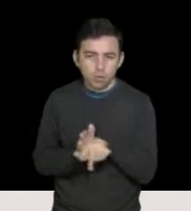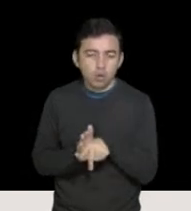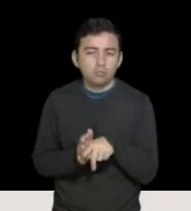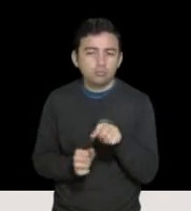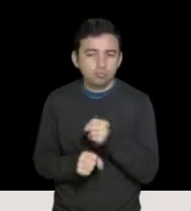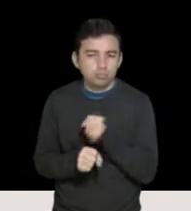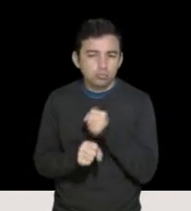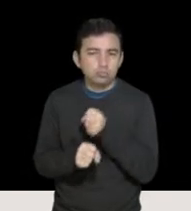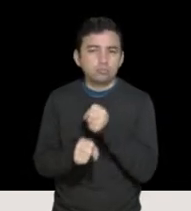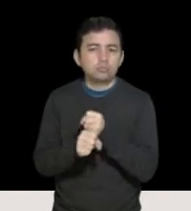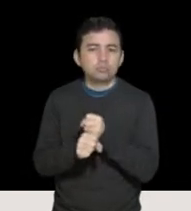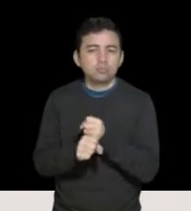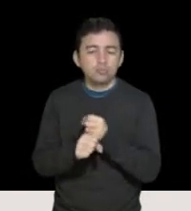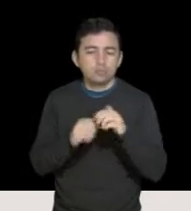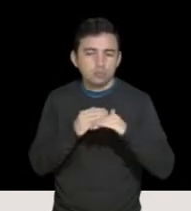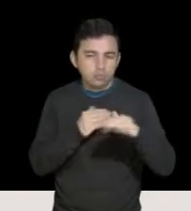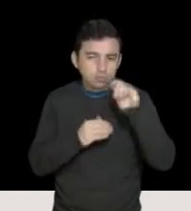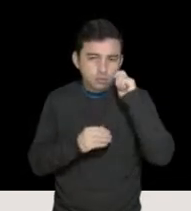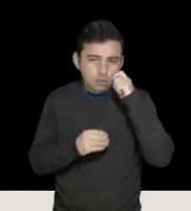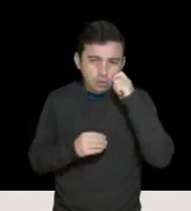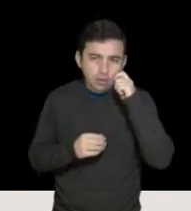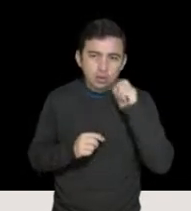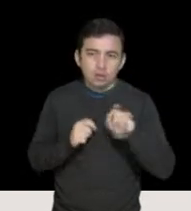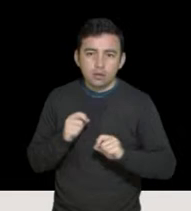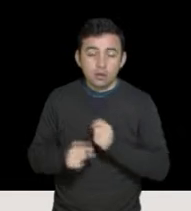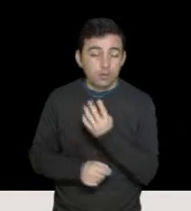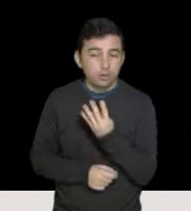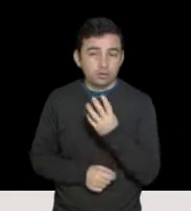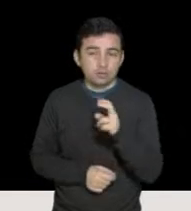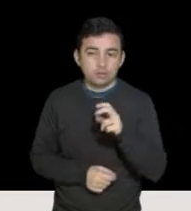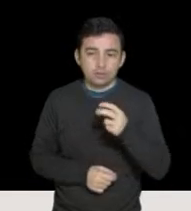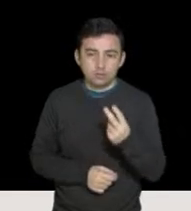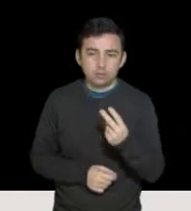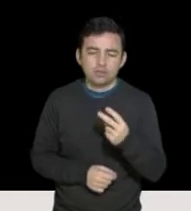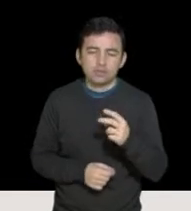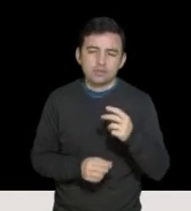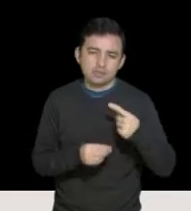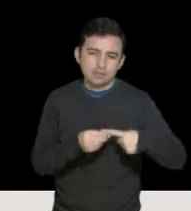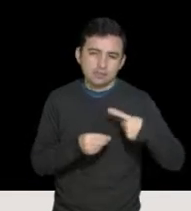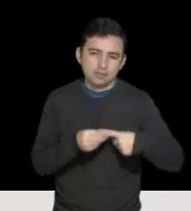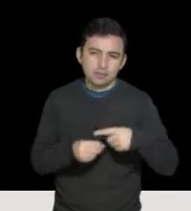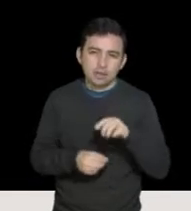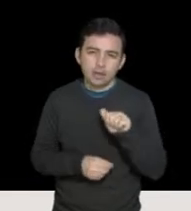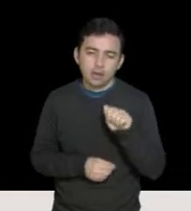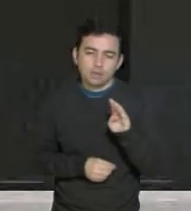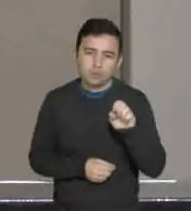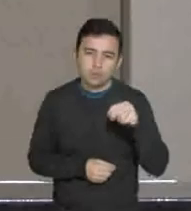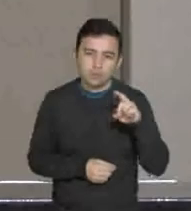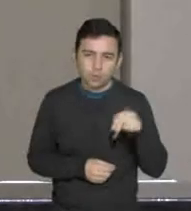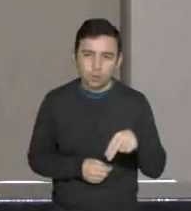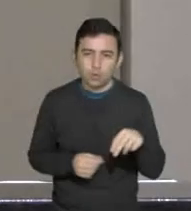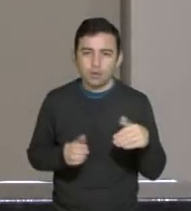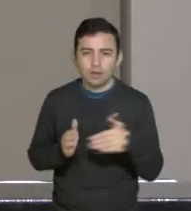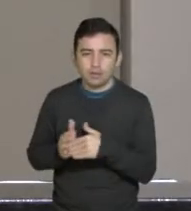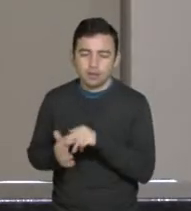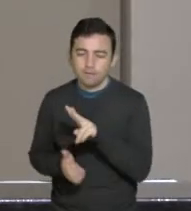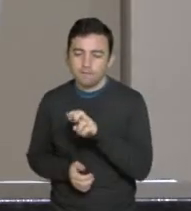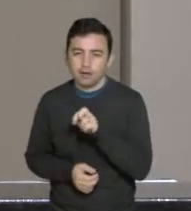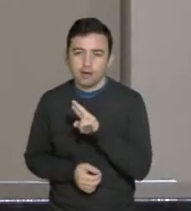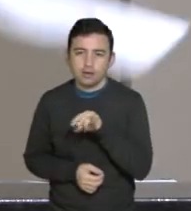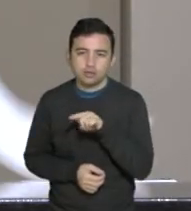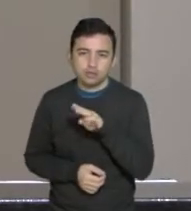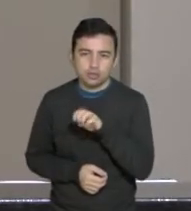pavimentação da rodovia 452 no trecho entre os municípios de Abdão Batista e Vargem.